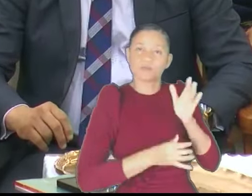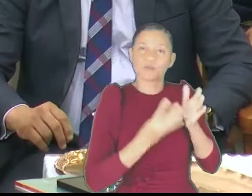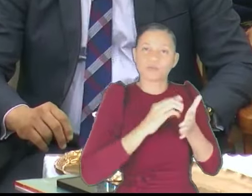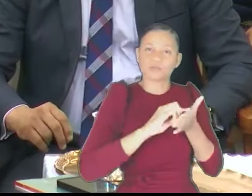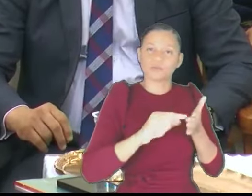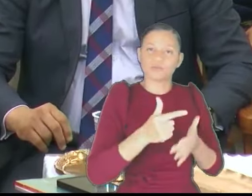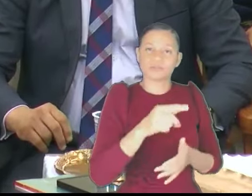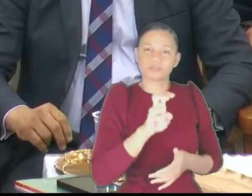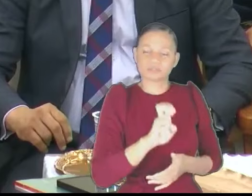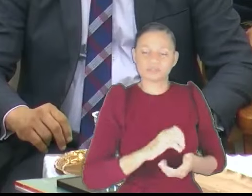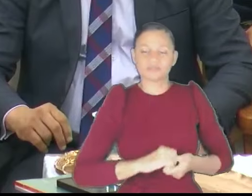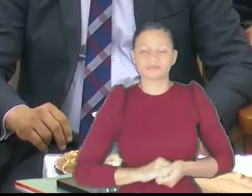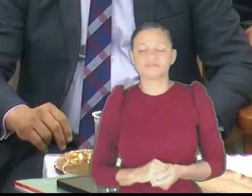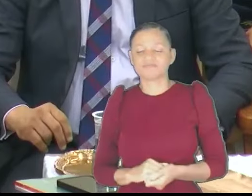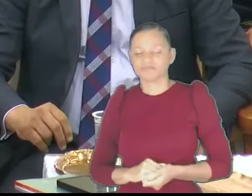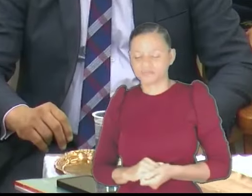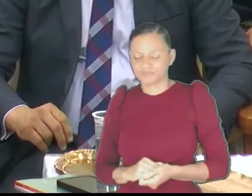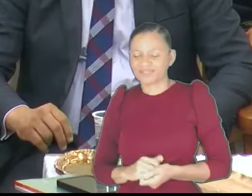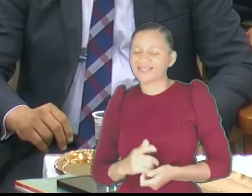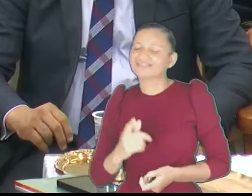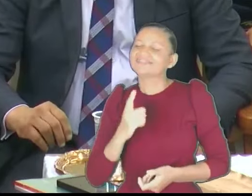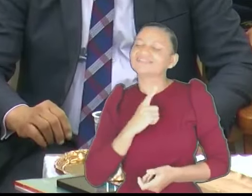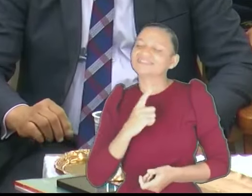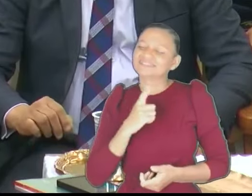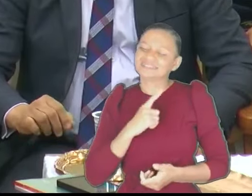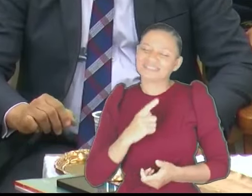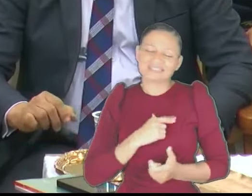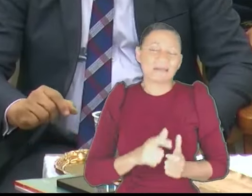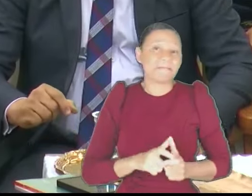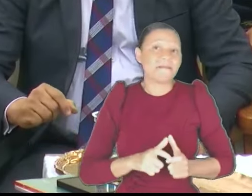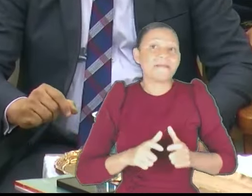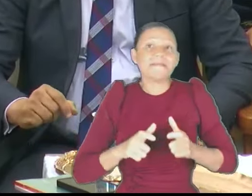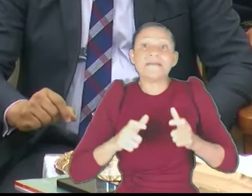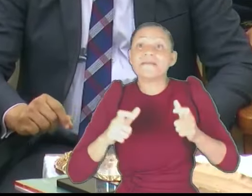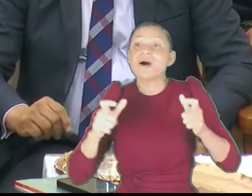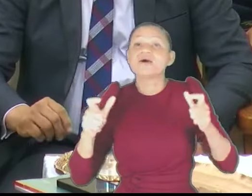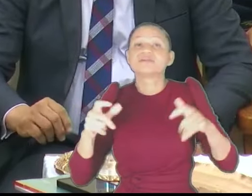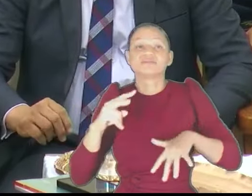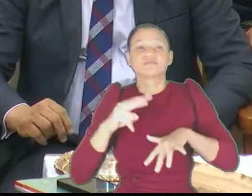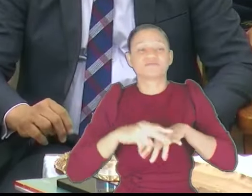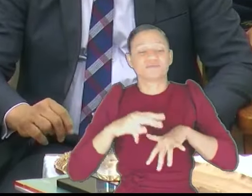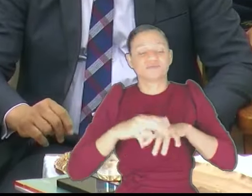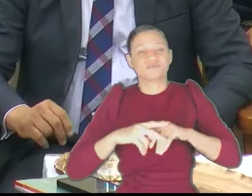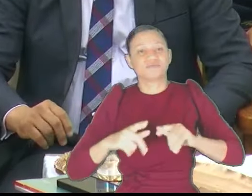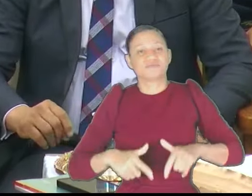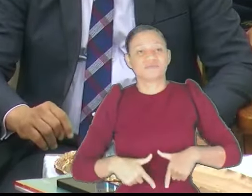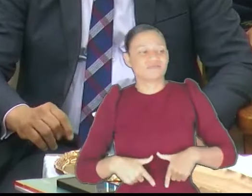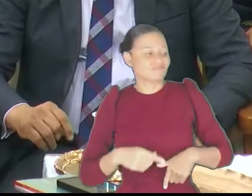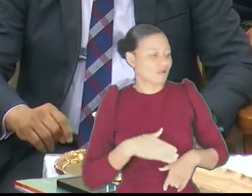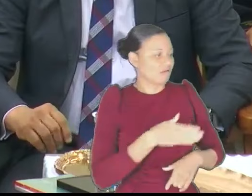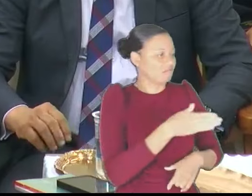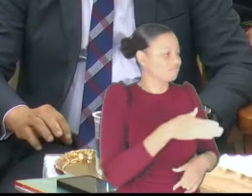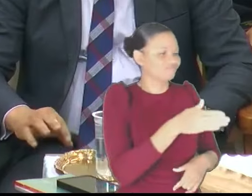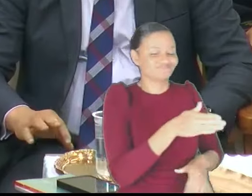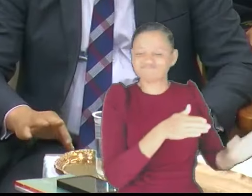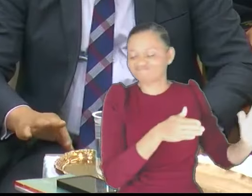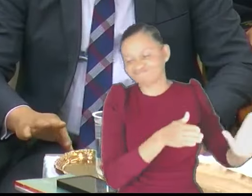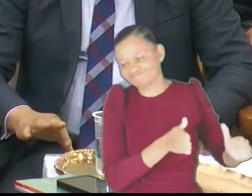Jesus disse assim: havia muitas viúvas em Israel, mas não foi a nenhuma